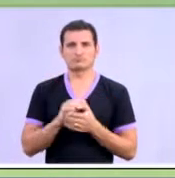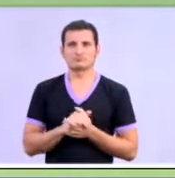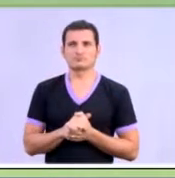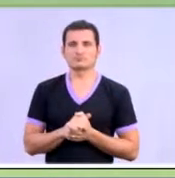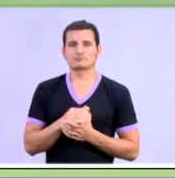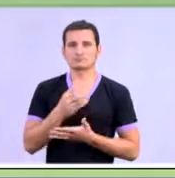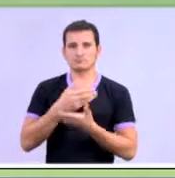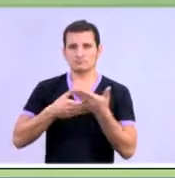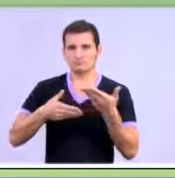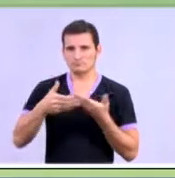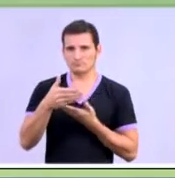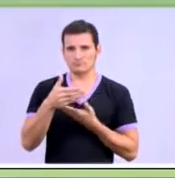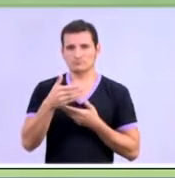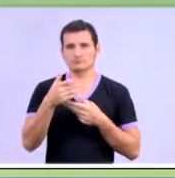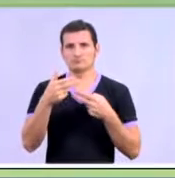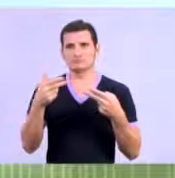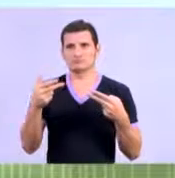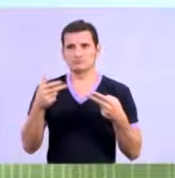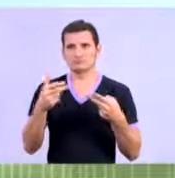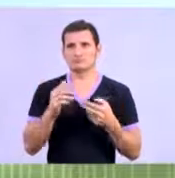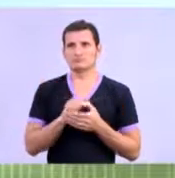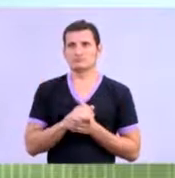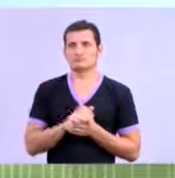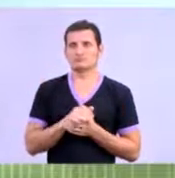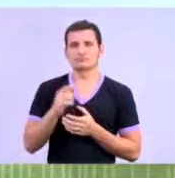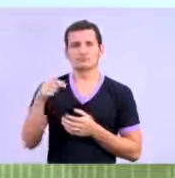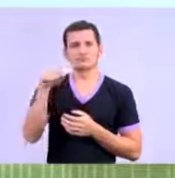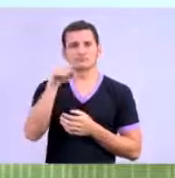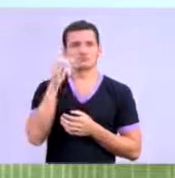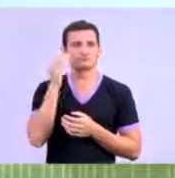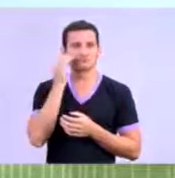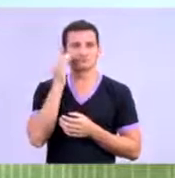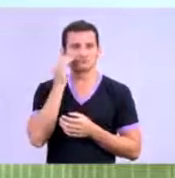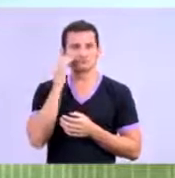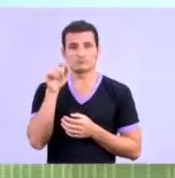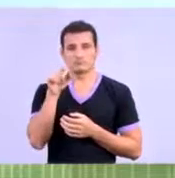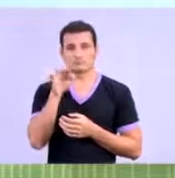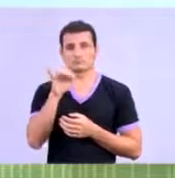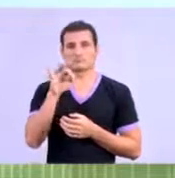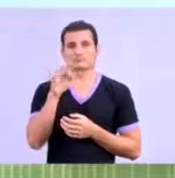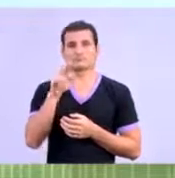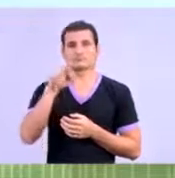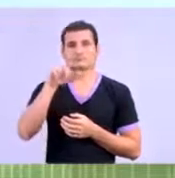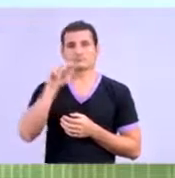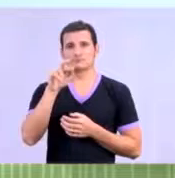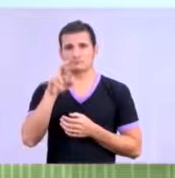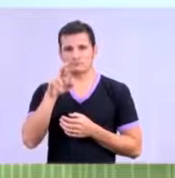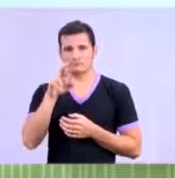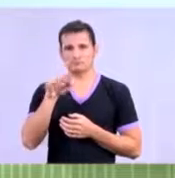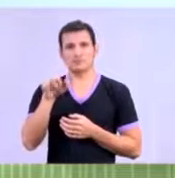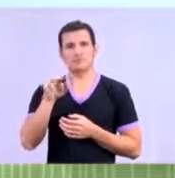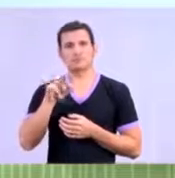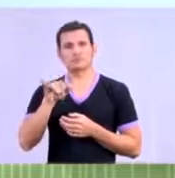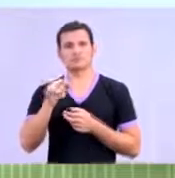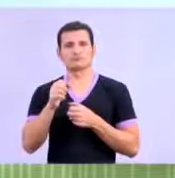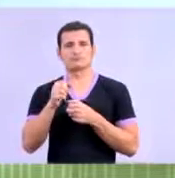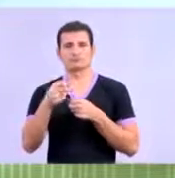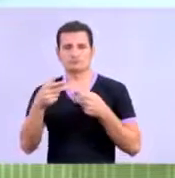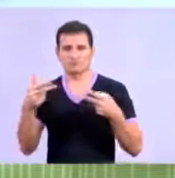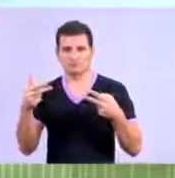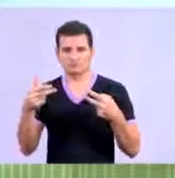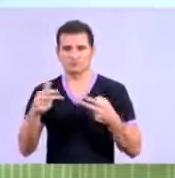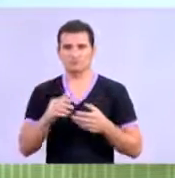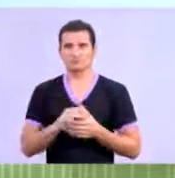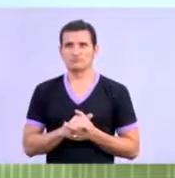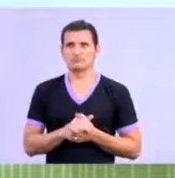vamos estar falando de relacionamento entre objetos. Você vai verificar que esse titular, que é uma string, vai passar a ser um objeto.